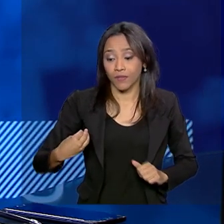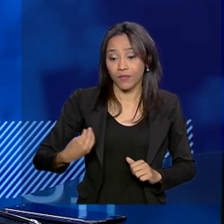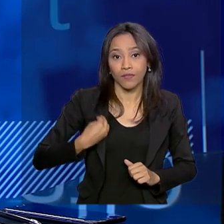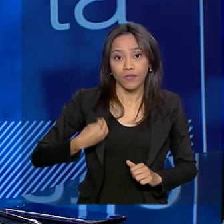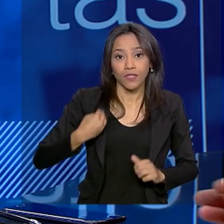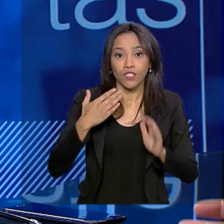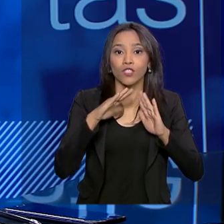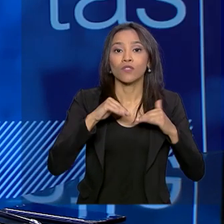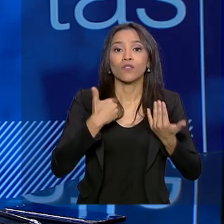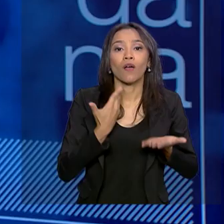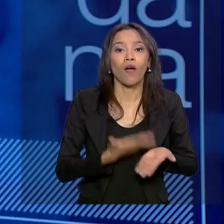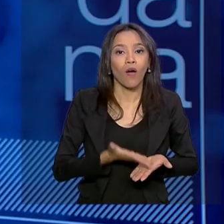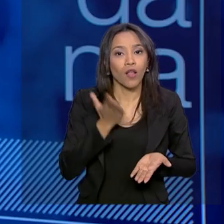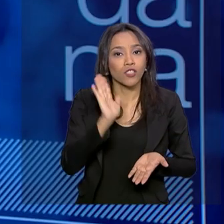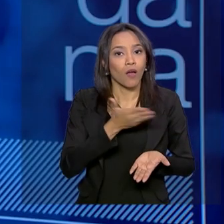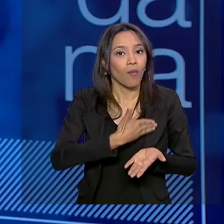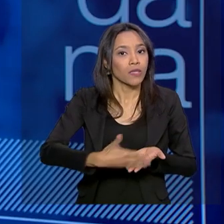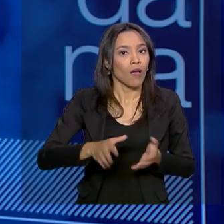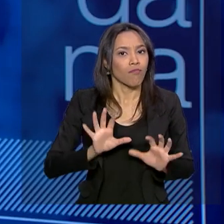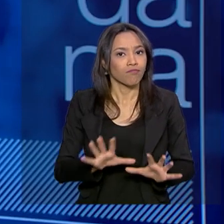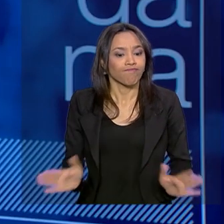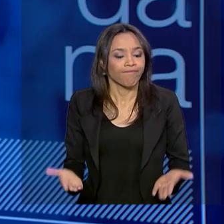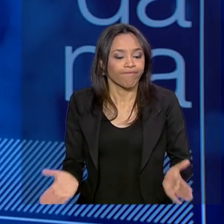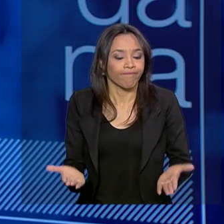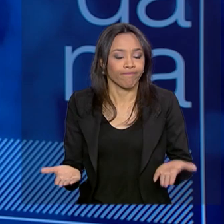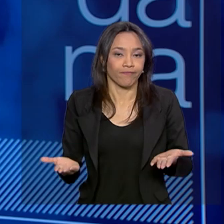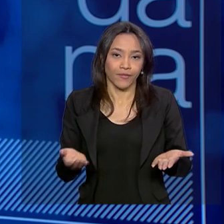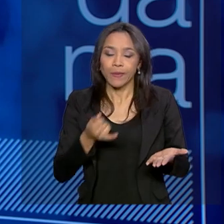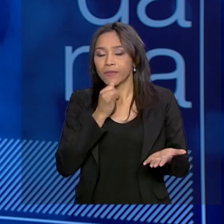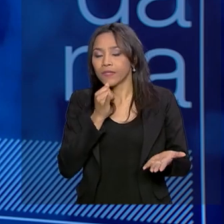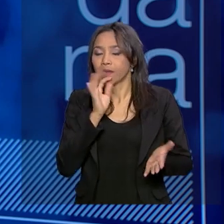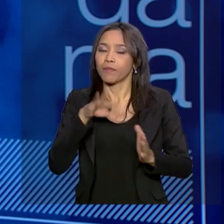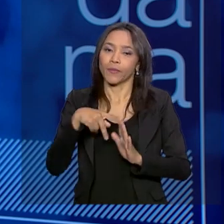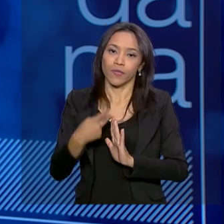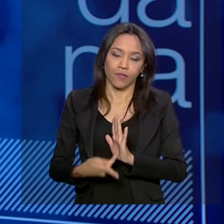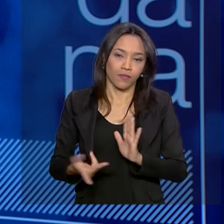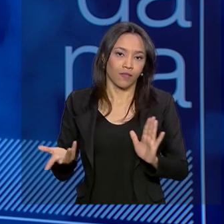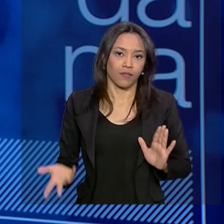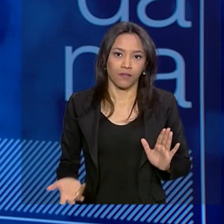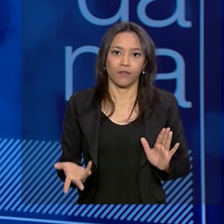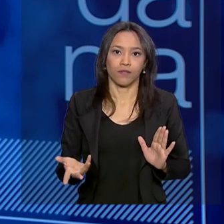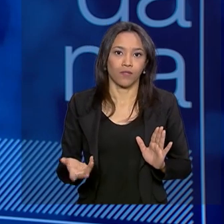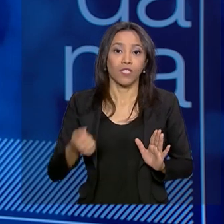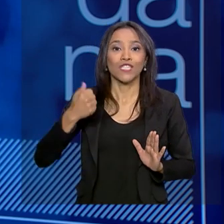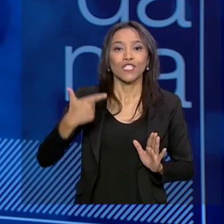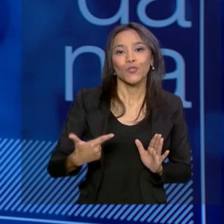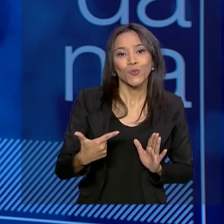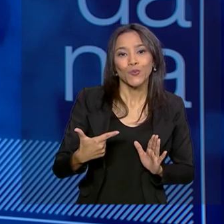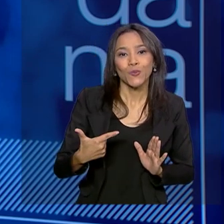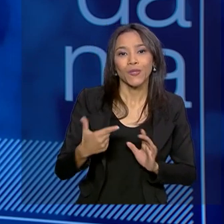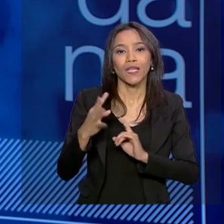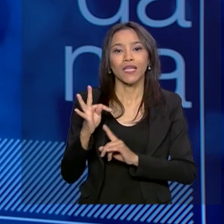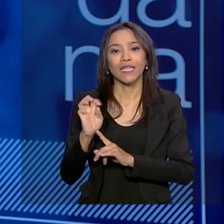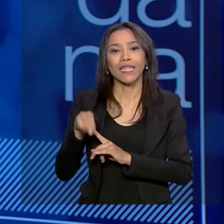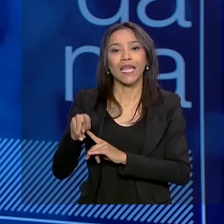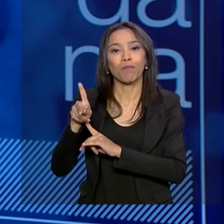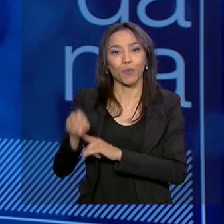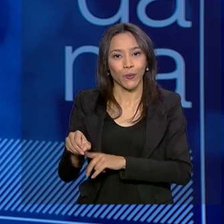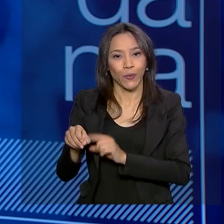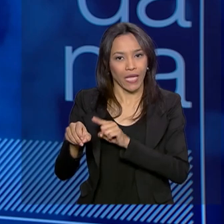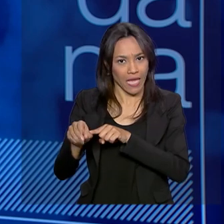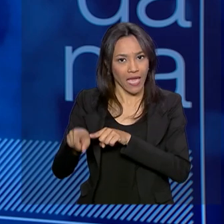estudantil, com projetos de, por exemplo, o segundo tempo, né, que trata do como